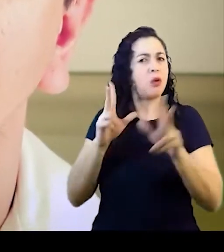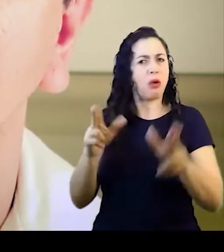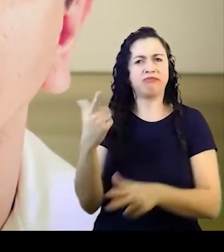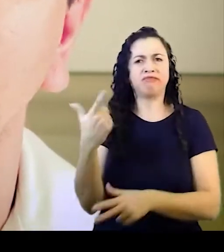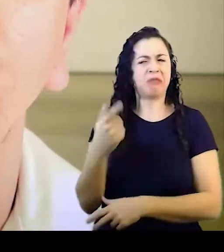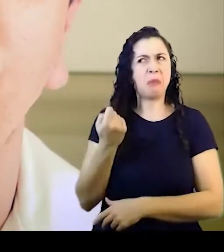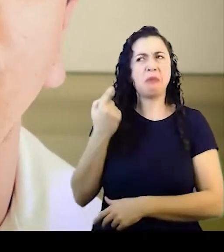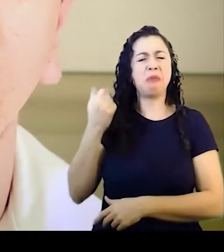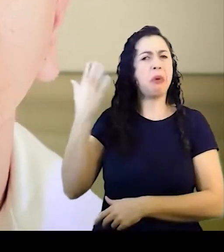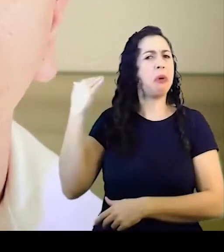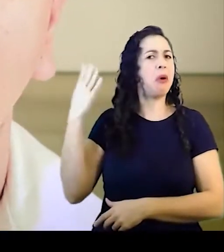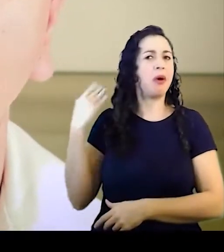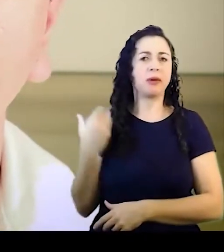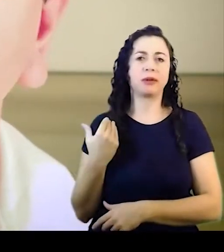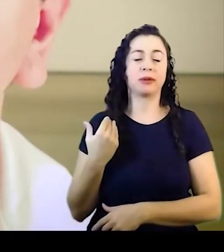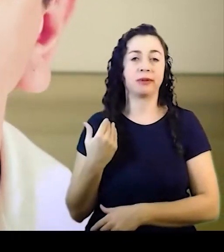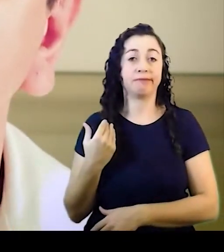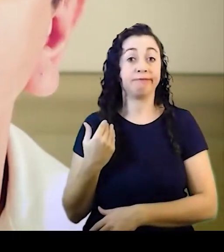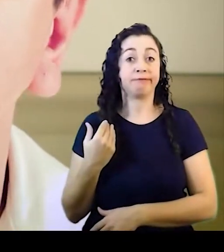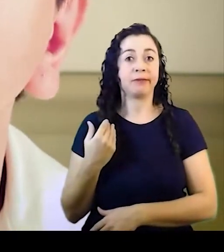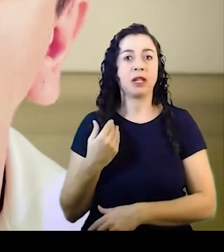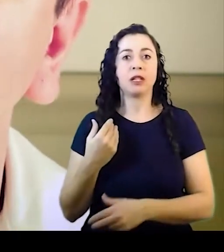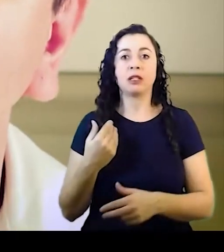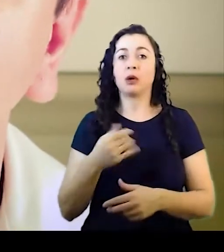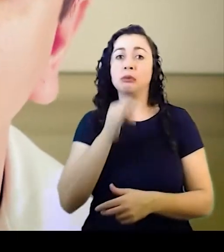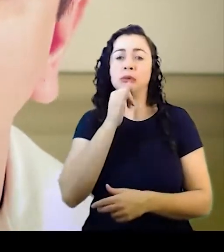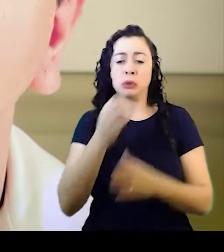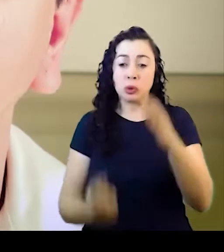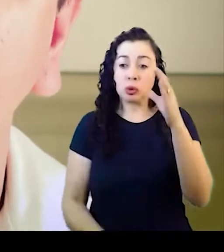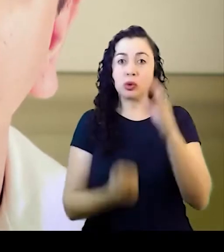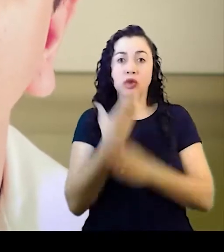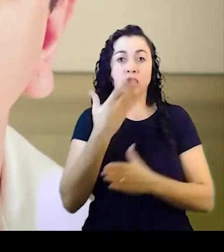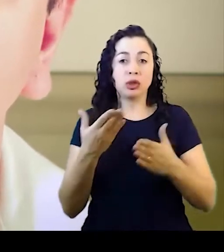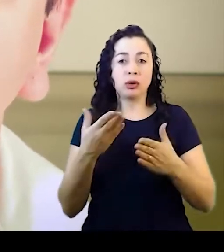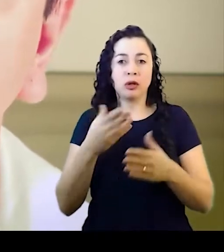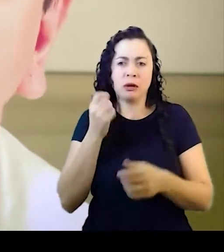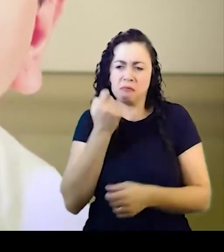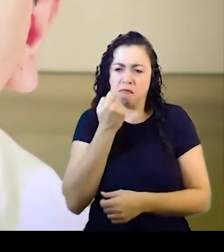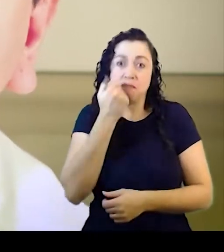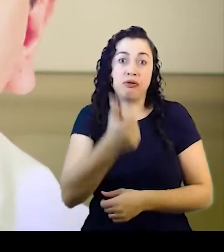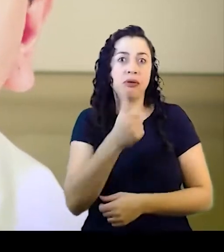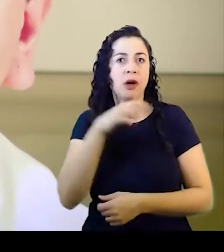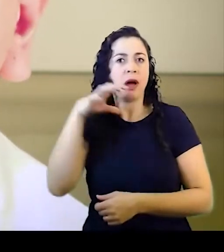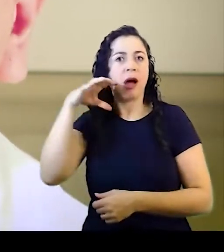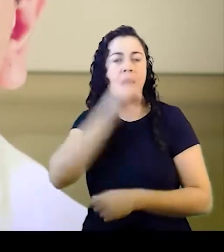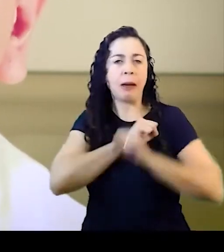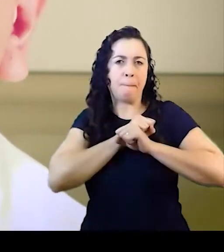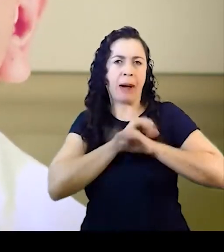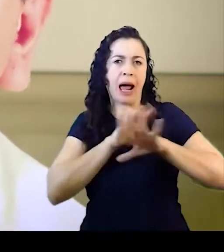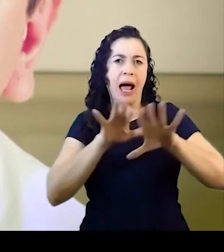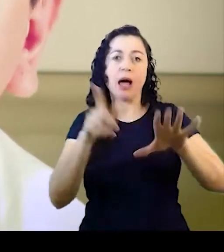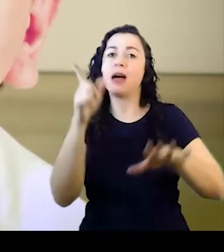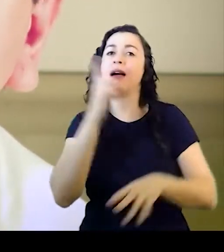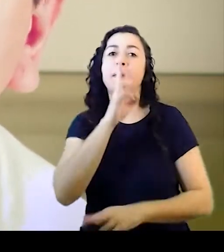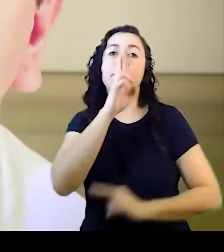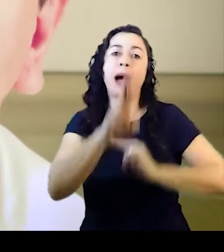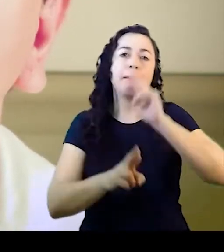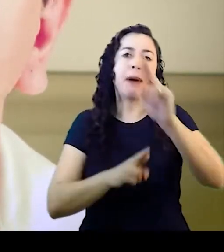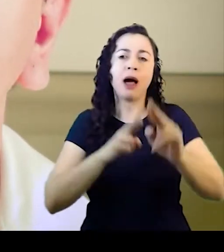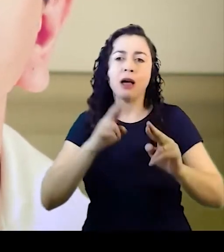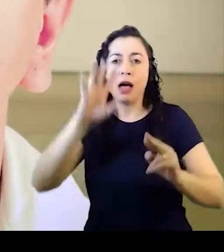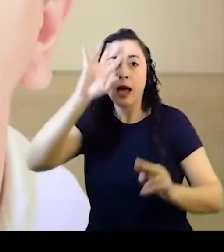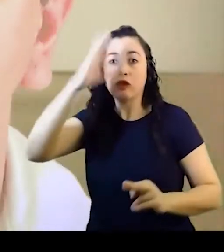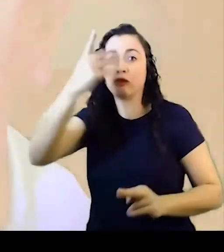da humanidade. Então a coisa surgiu e se espalhou de um jeito que a gente não conseguiu ter uma resposta rápida e efetiva